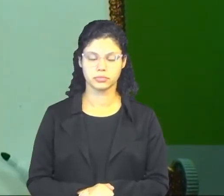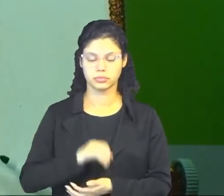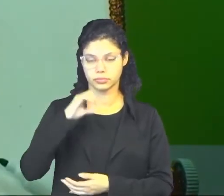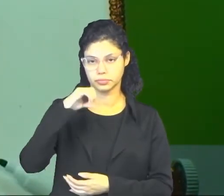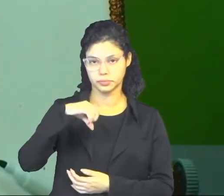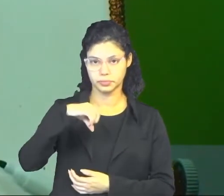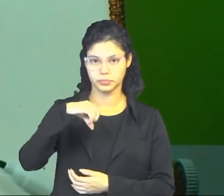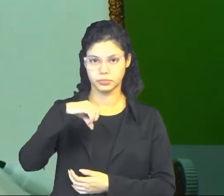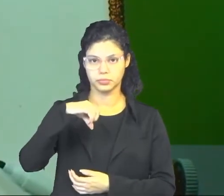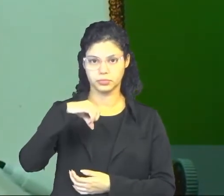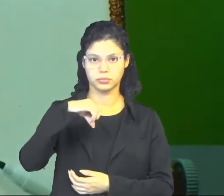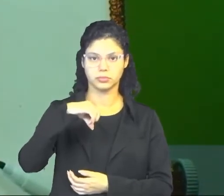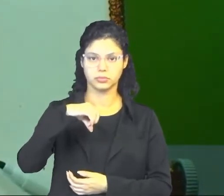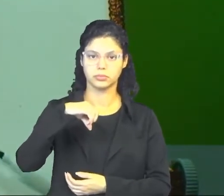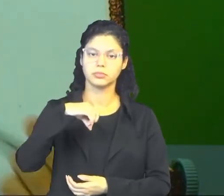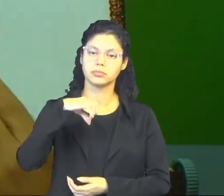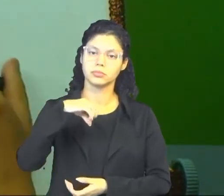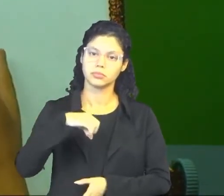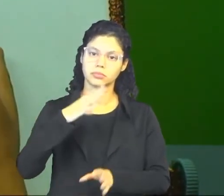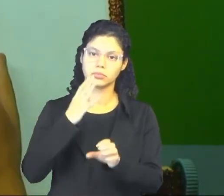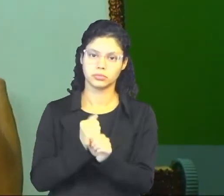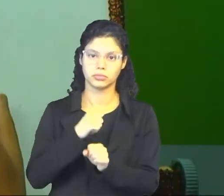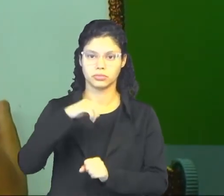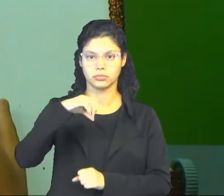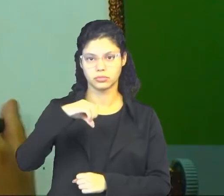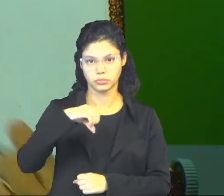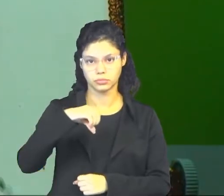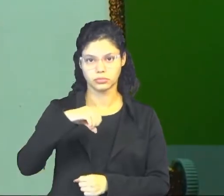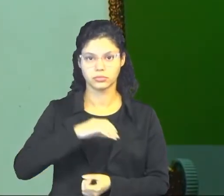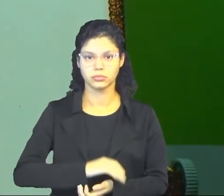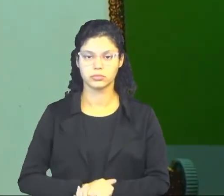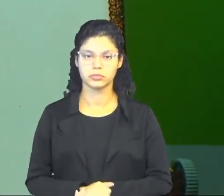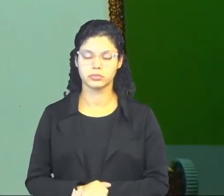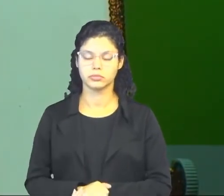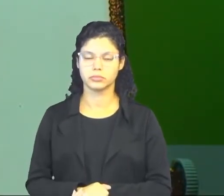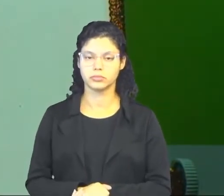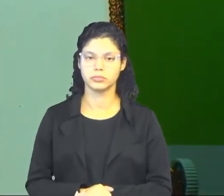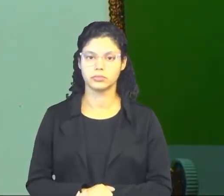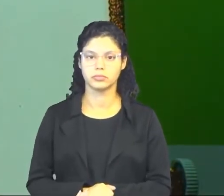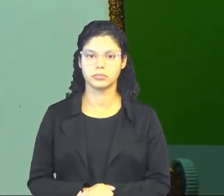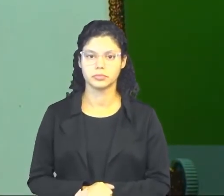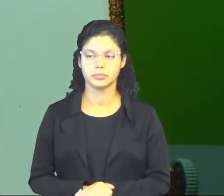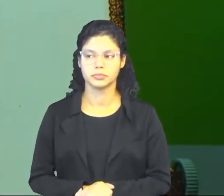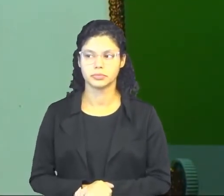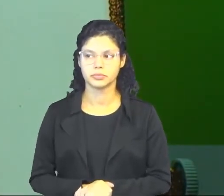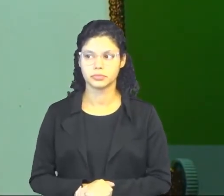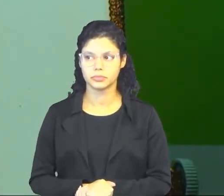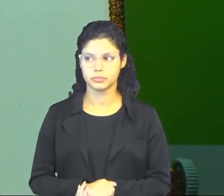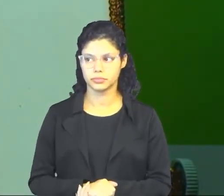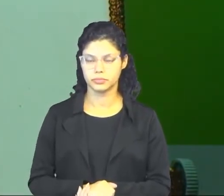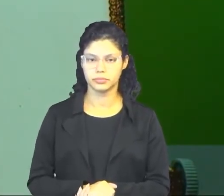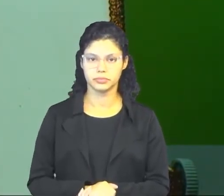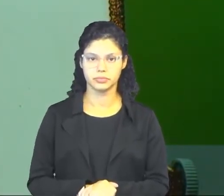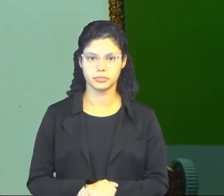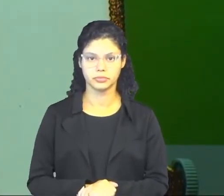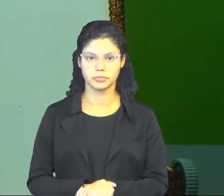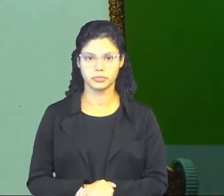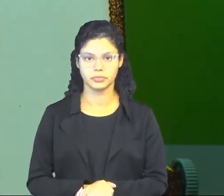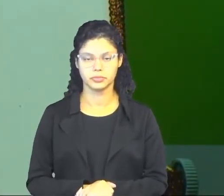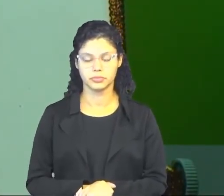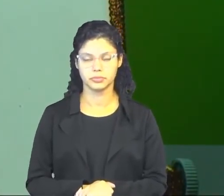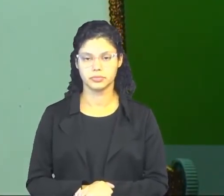8, 9. E 9 mais 9, já pensaram um pouquinho quanto é que dá? 9 mais